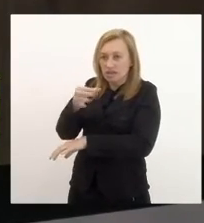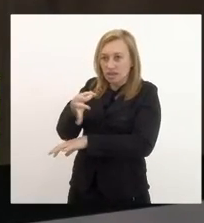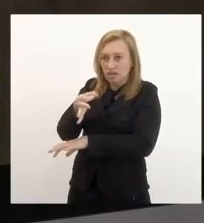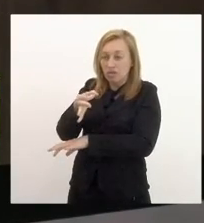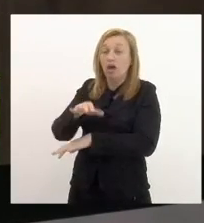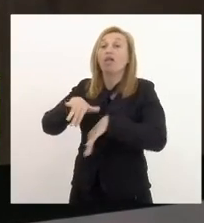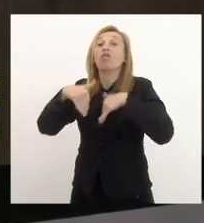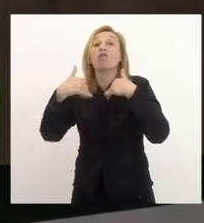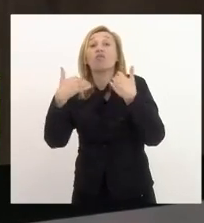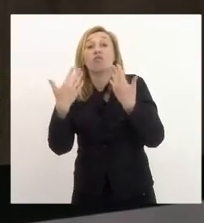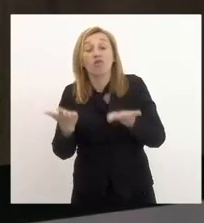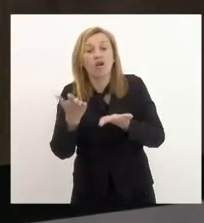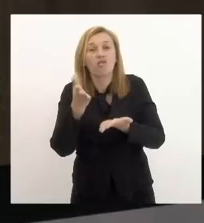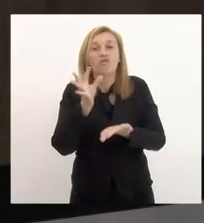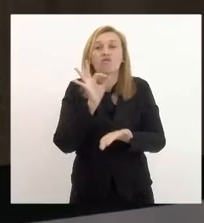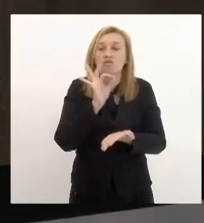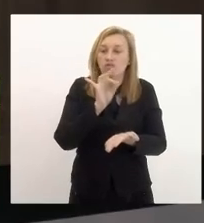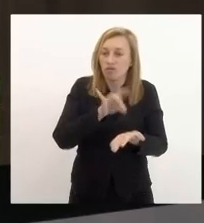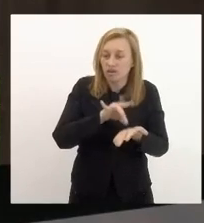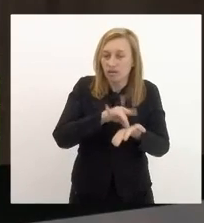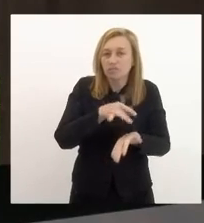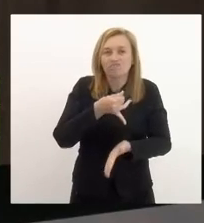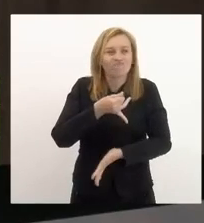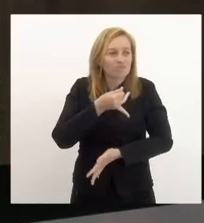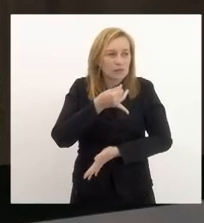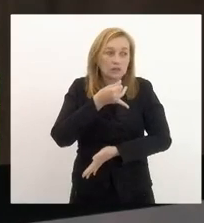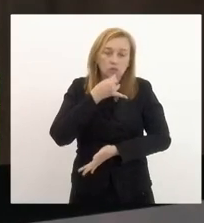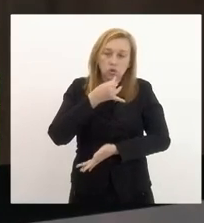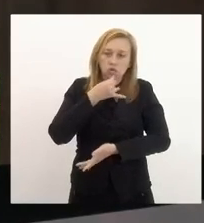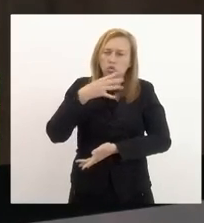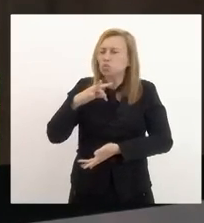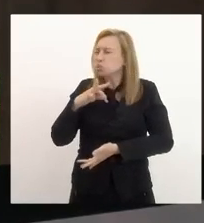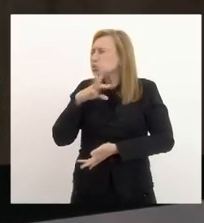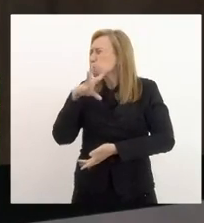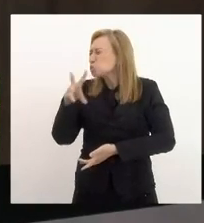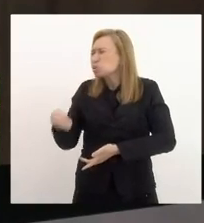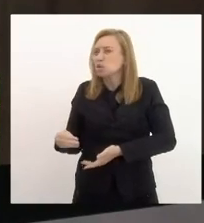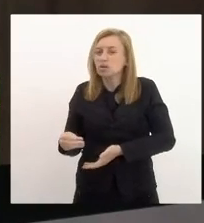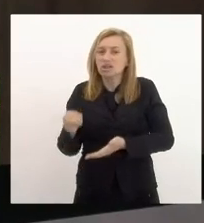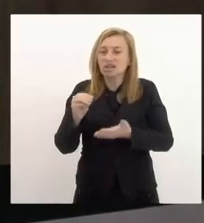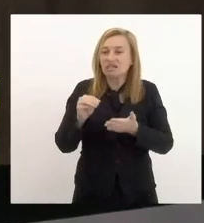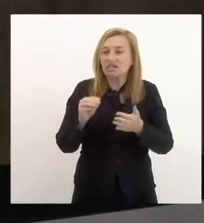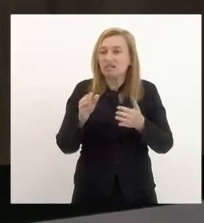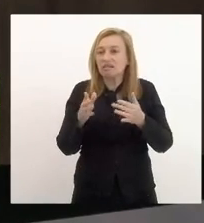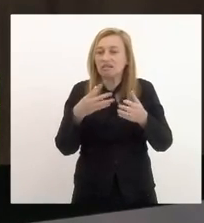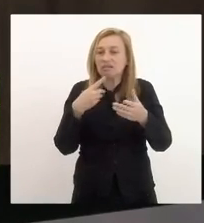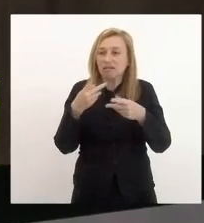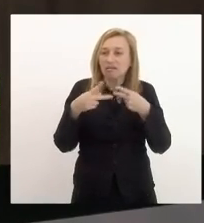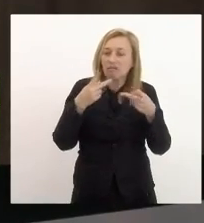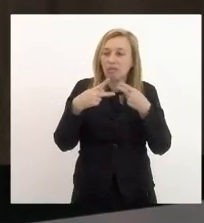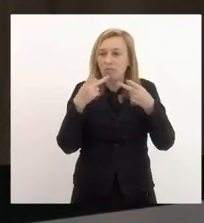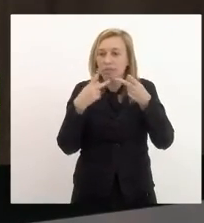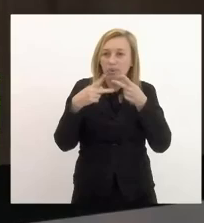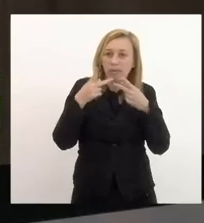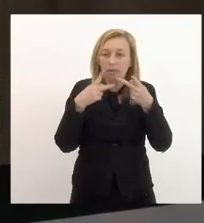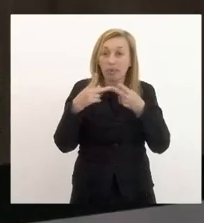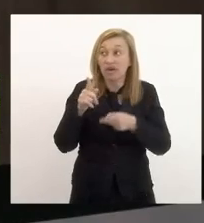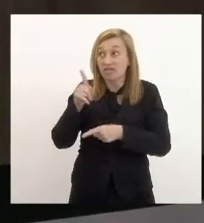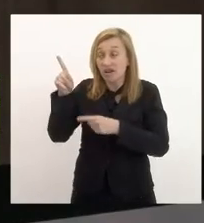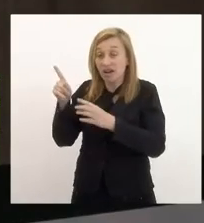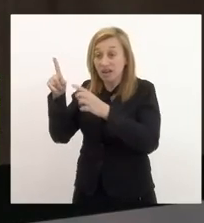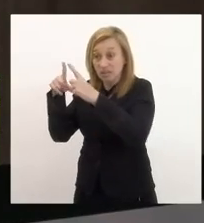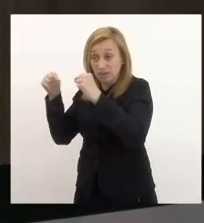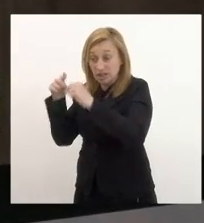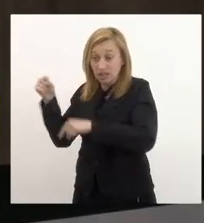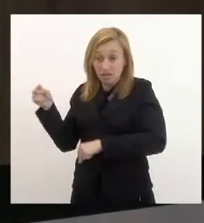devido então é realmente para ficar indignado com todas essas o que vem lá de cima que vem lá de Brasília